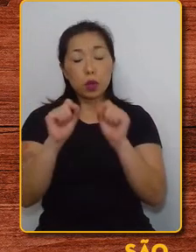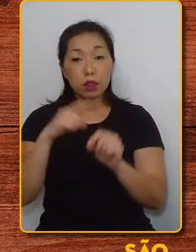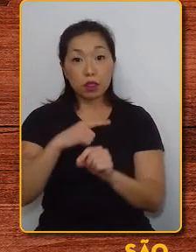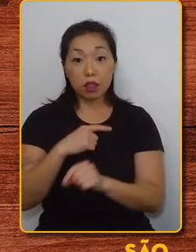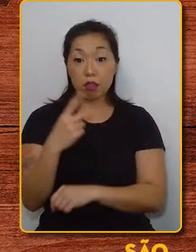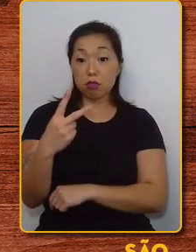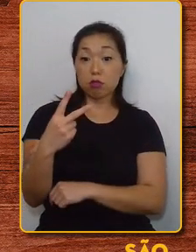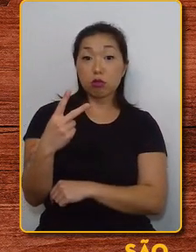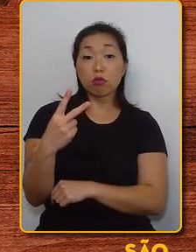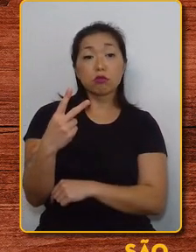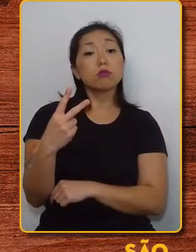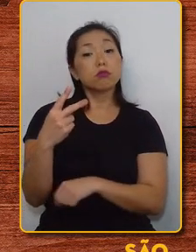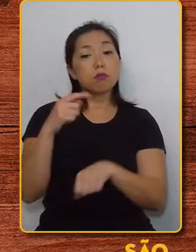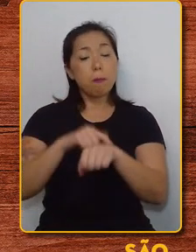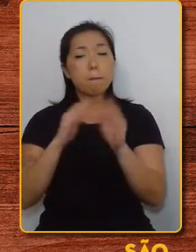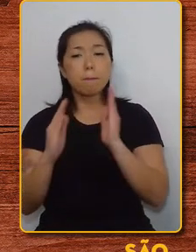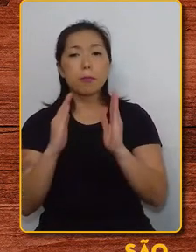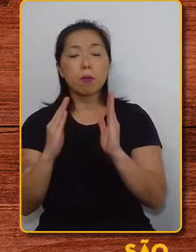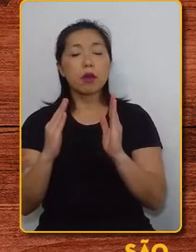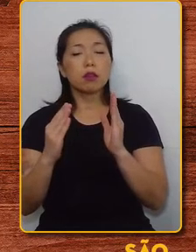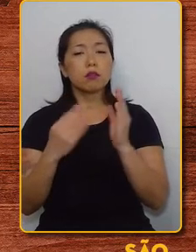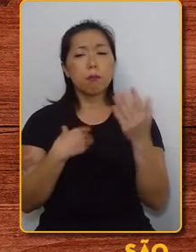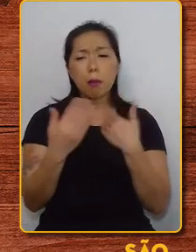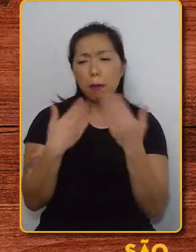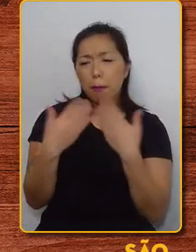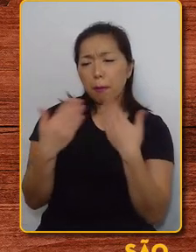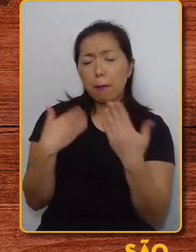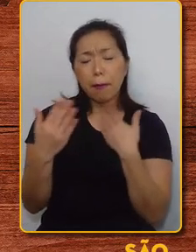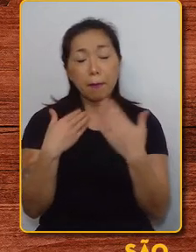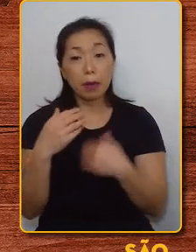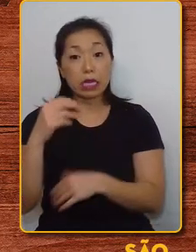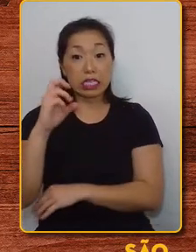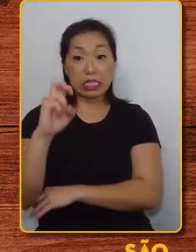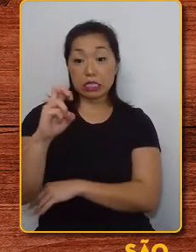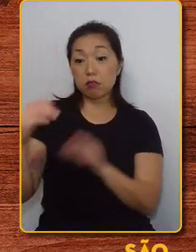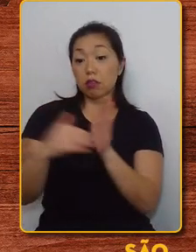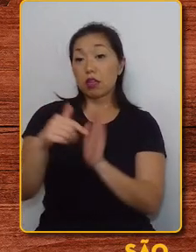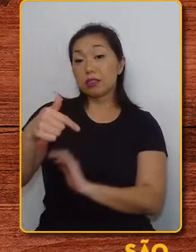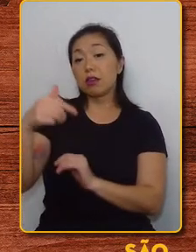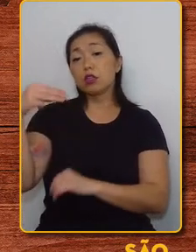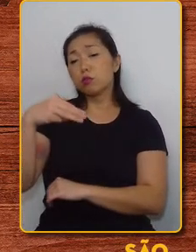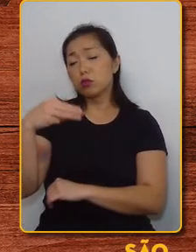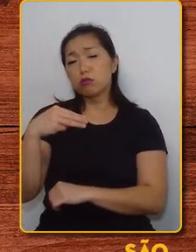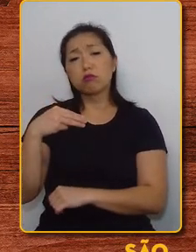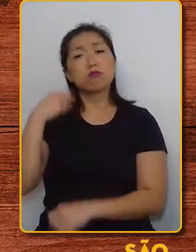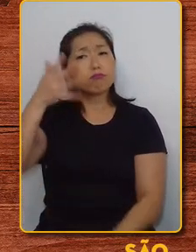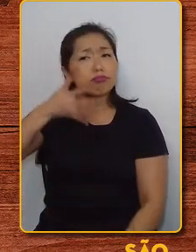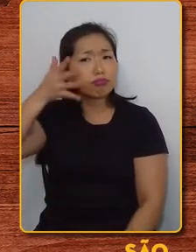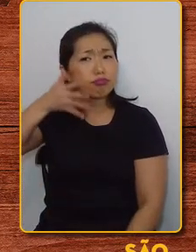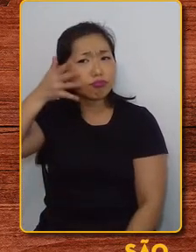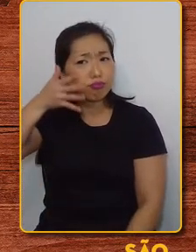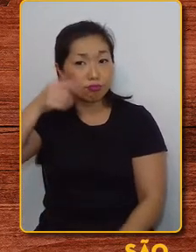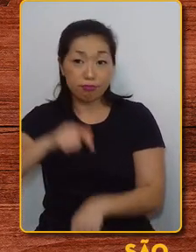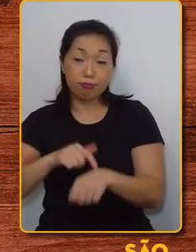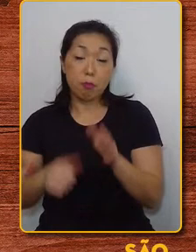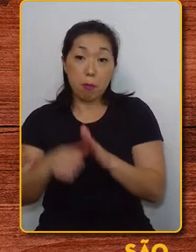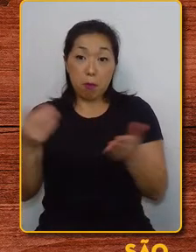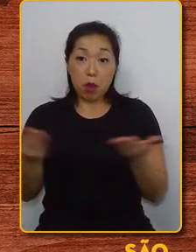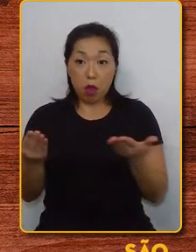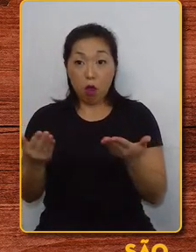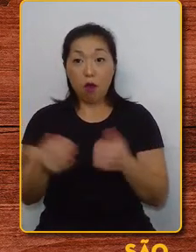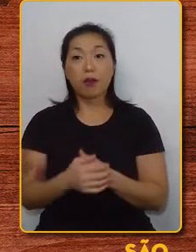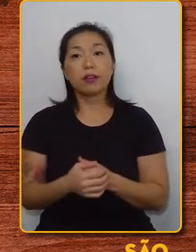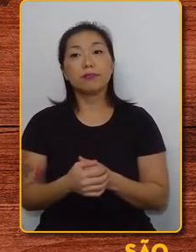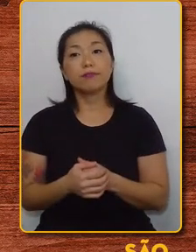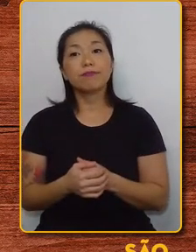eles vão ter de 5 a 7 minutos de fala para cada um nesse primeiro momento. E depois a gente vai abrir para